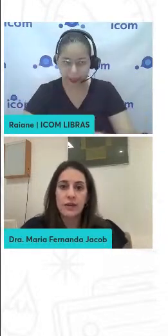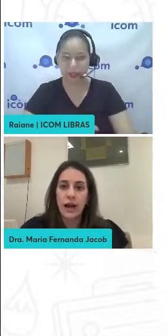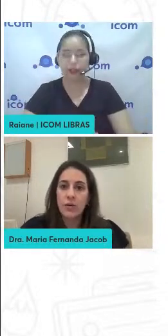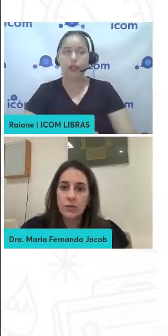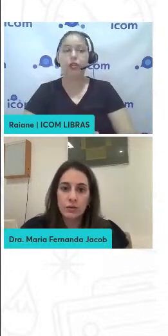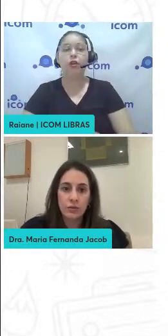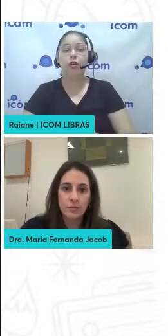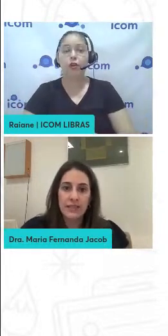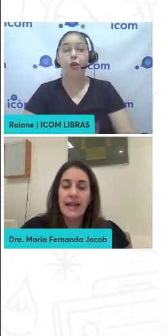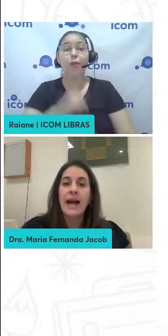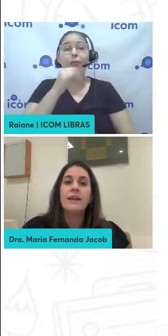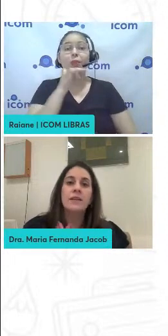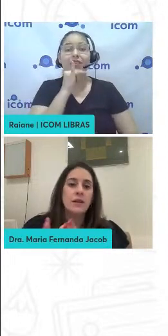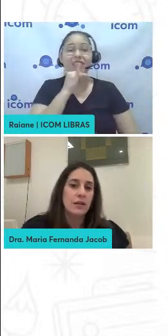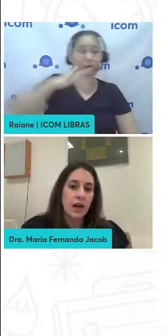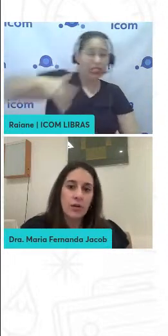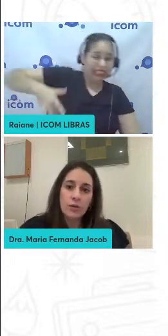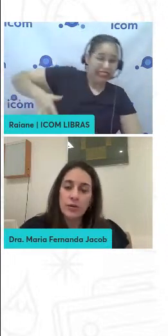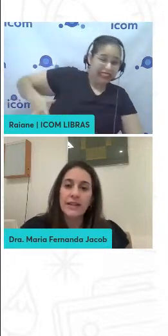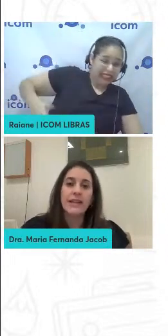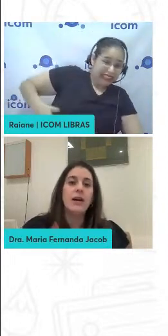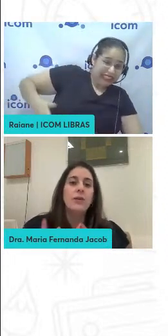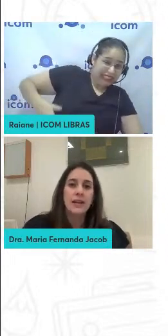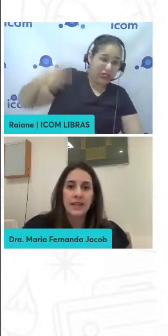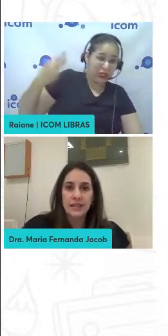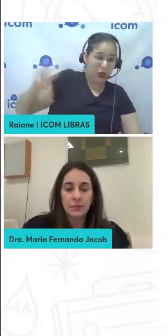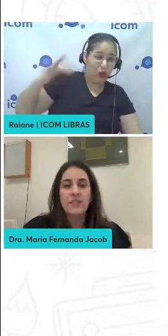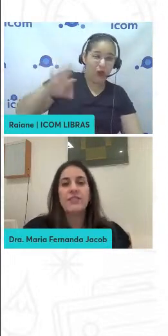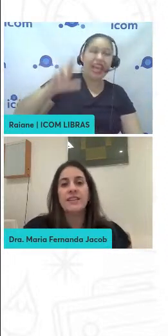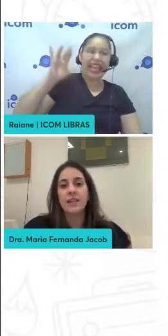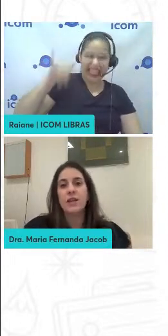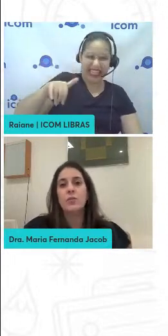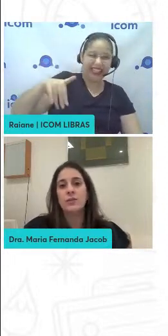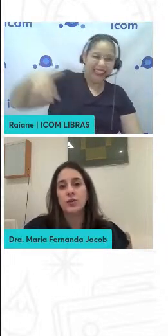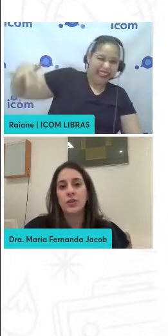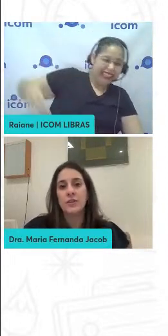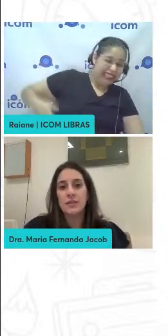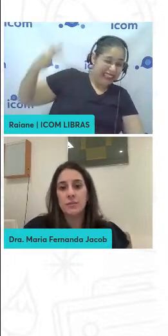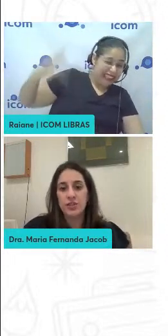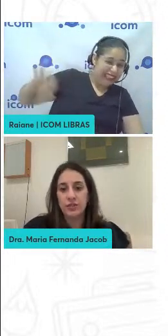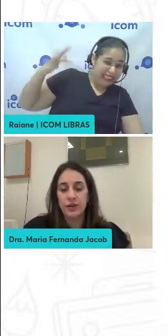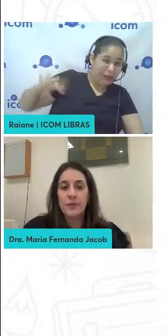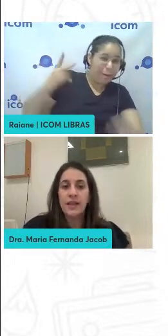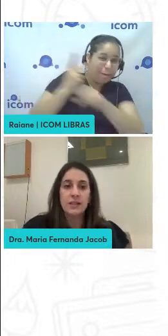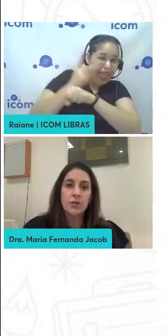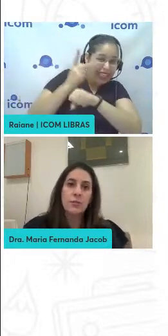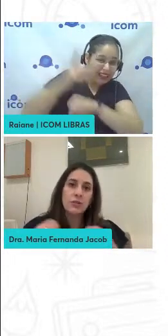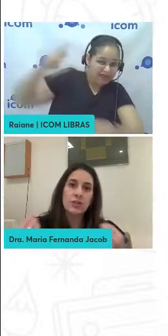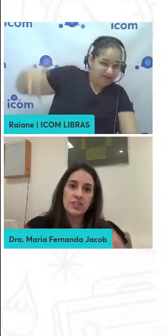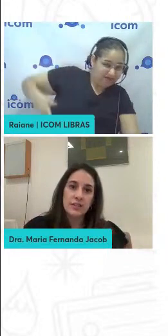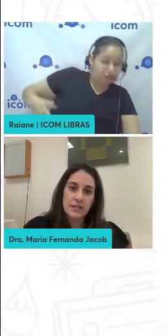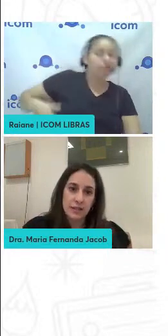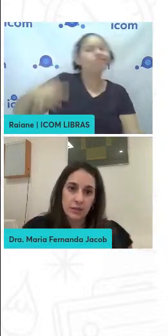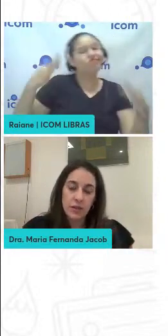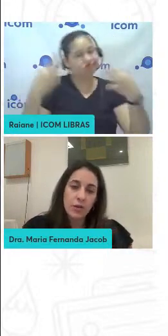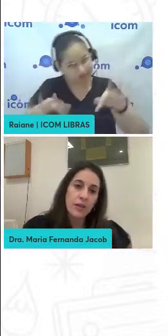paciente com cálculo biliar, cálculo renal, ele também vai ter uma dor nociceptiva. Então, é uma